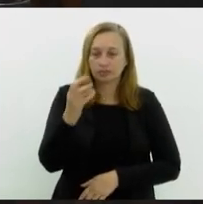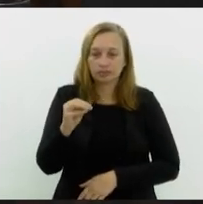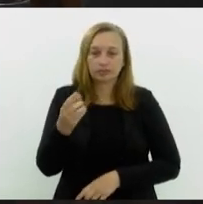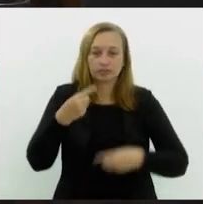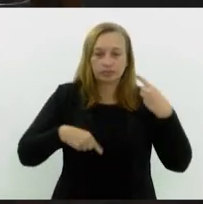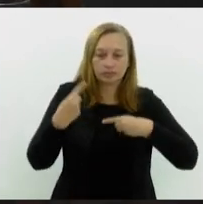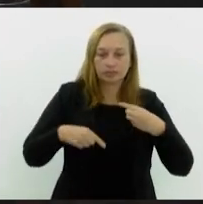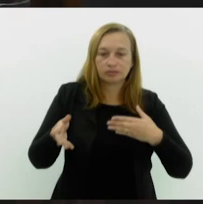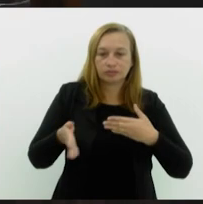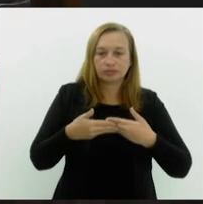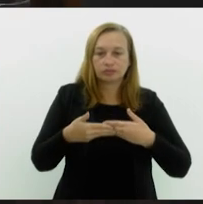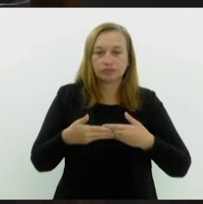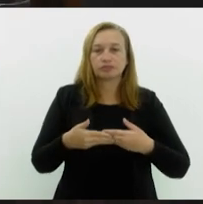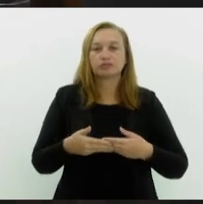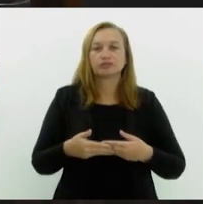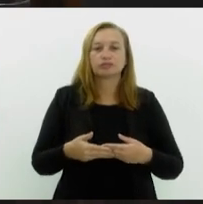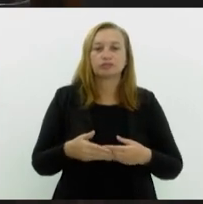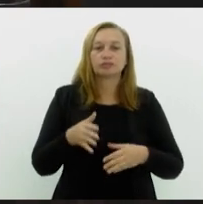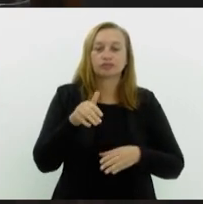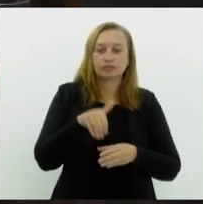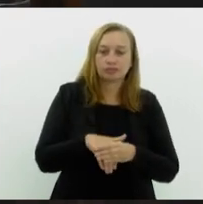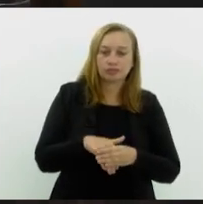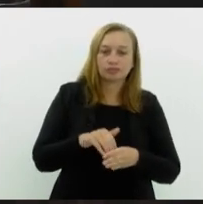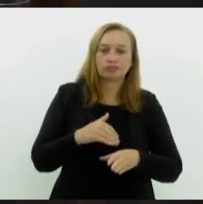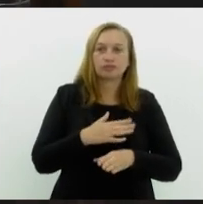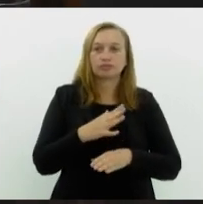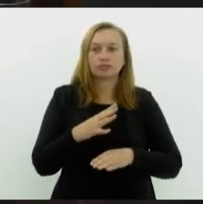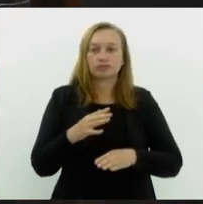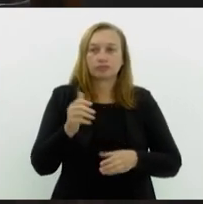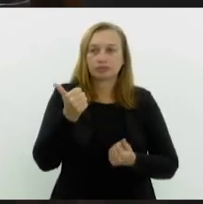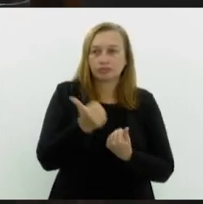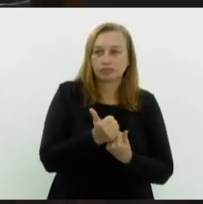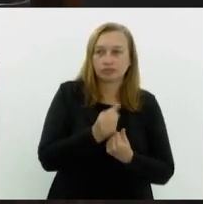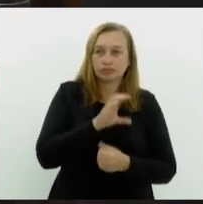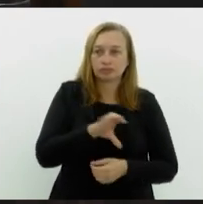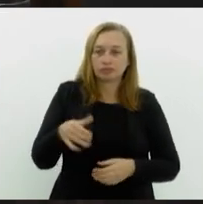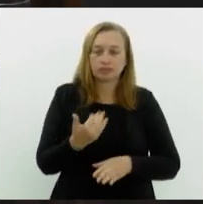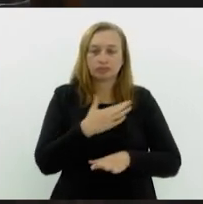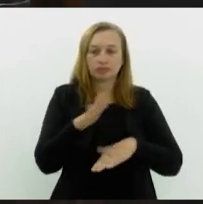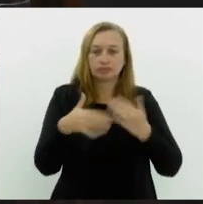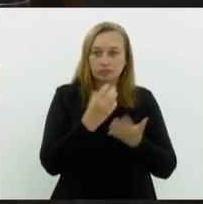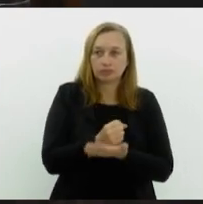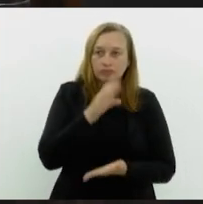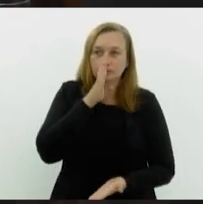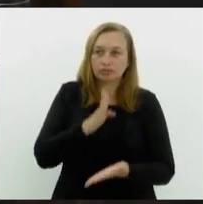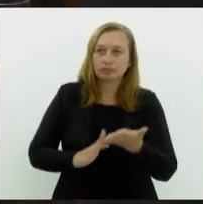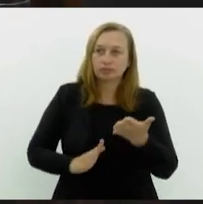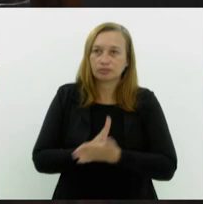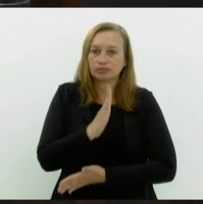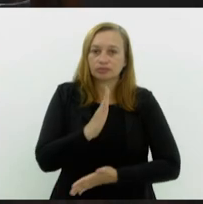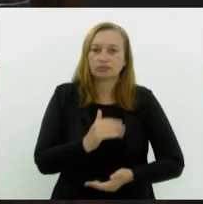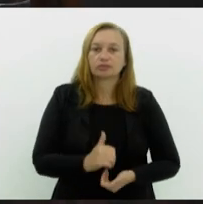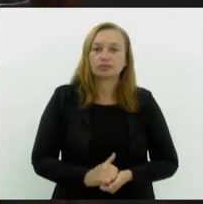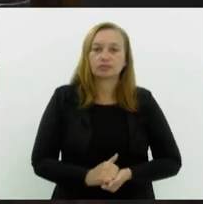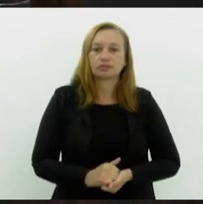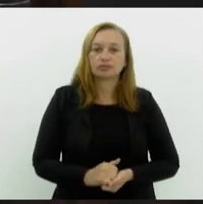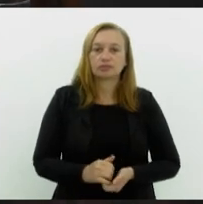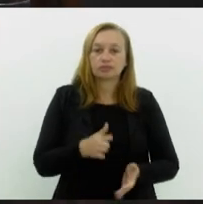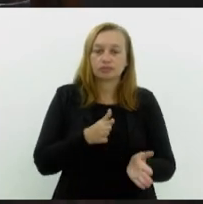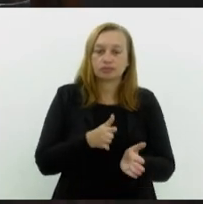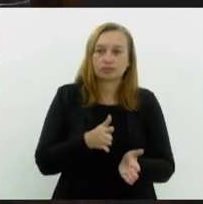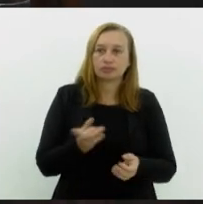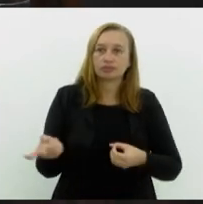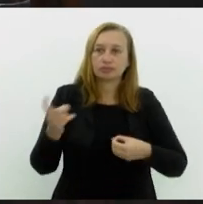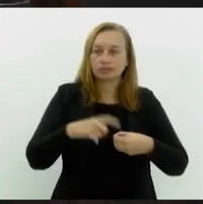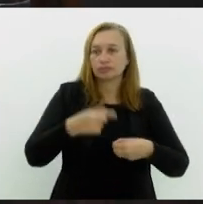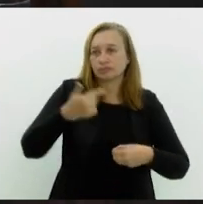discussão, não havendo quem queira discutir, em votação, o substitutivo da CCJ, senhores que aprovam, permaneçam como estão, aprovado, vai a redação do